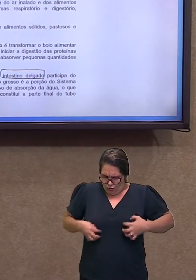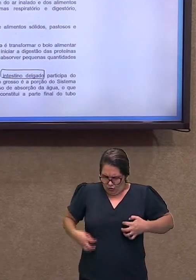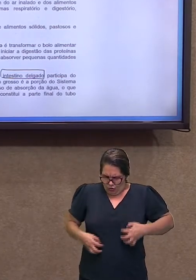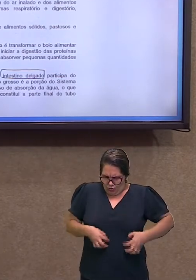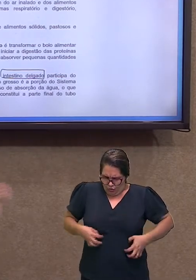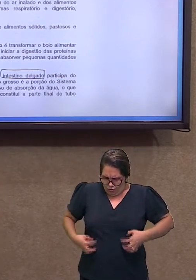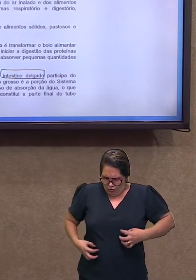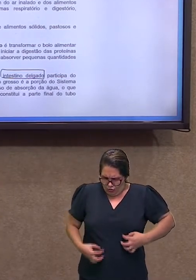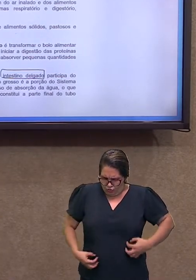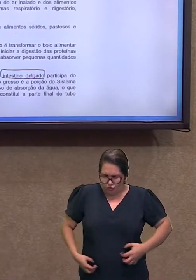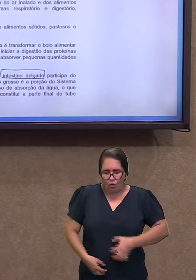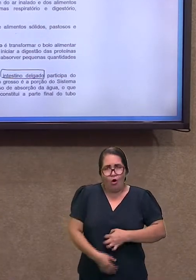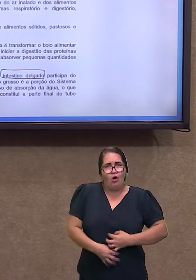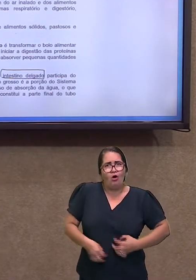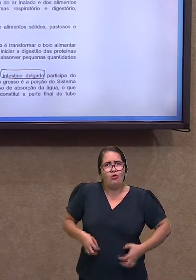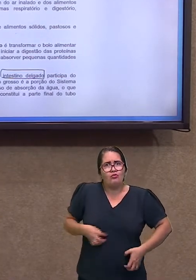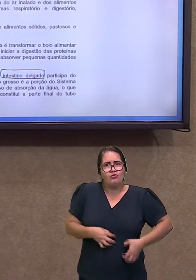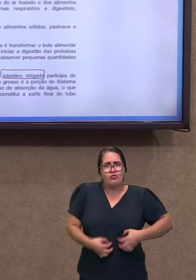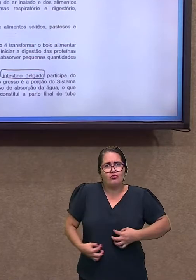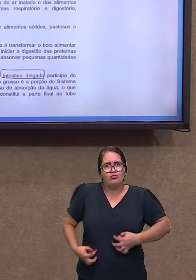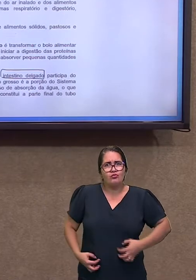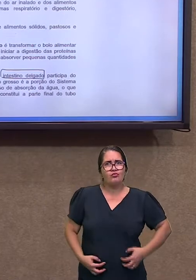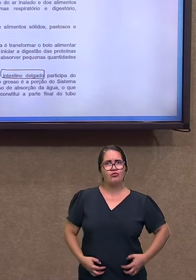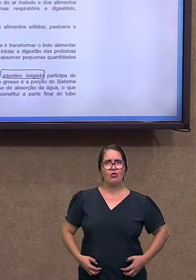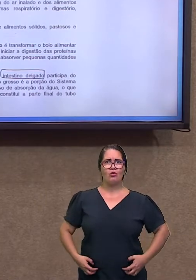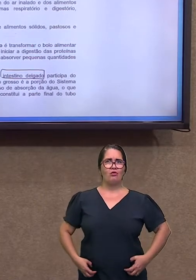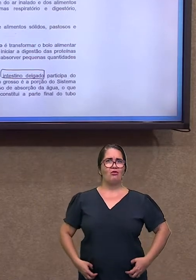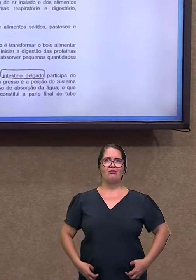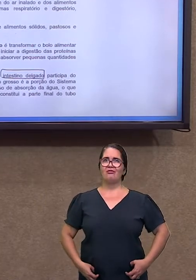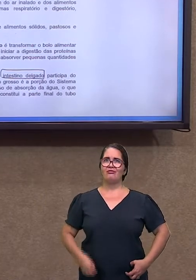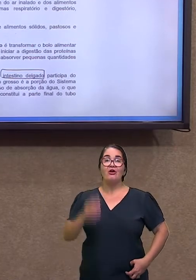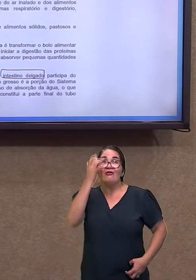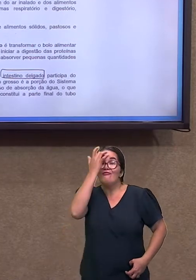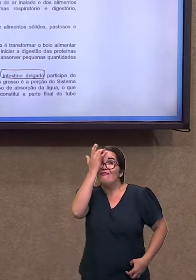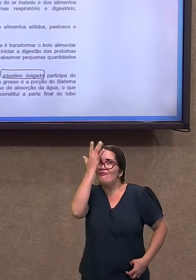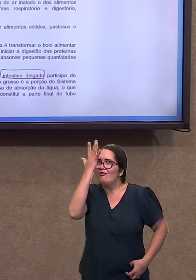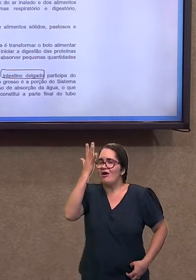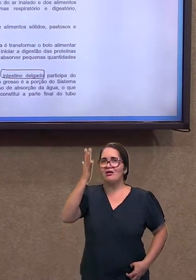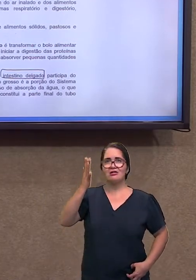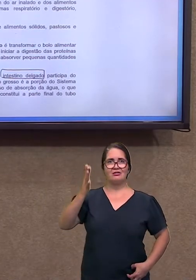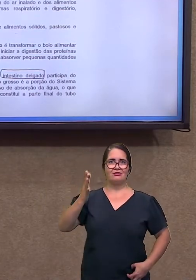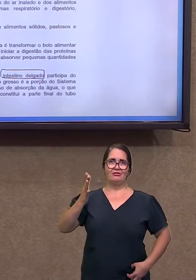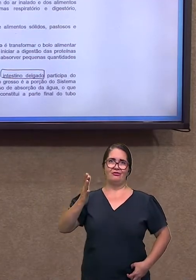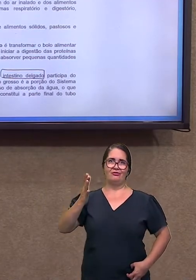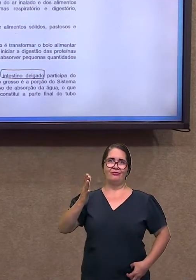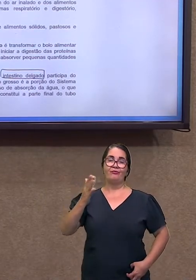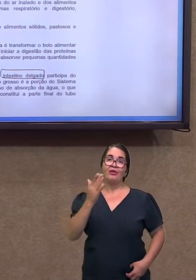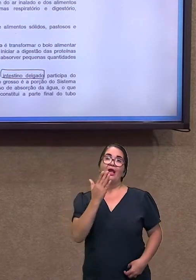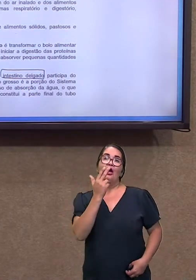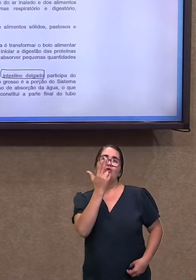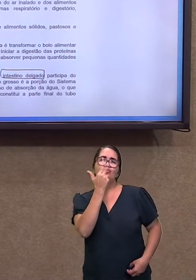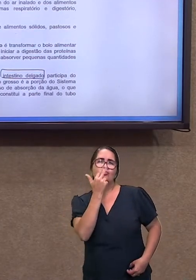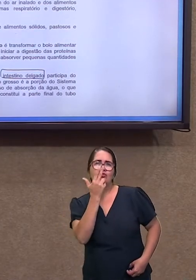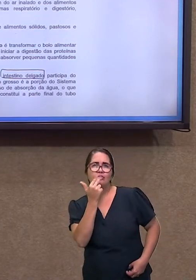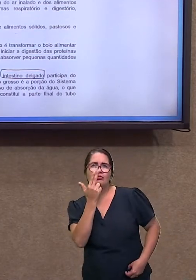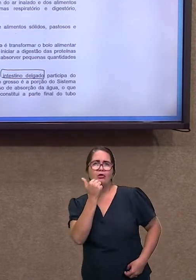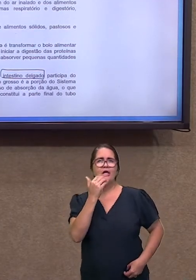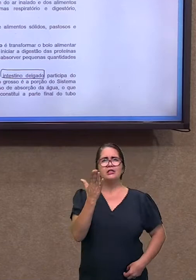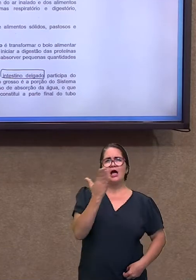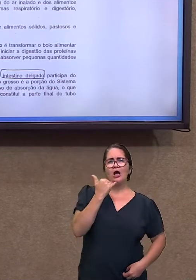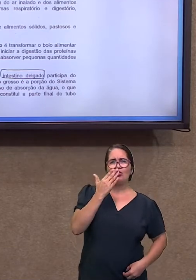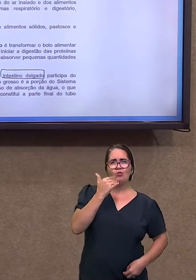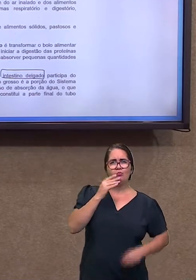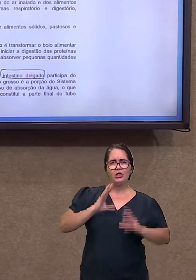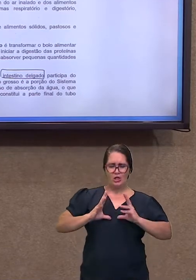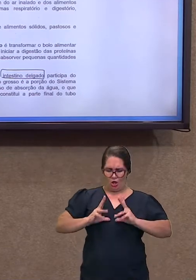intestino grosso quanto do intestino delgado, de uma maneira mais fácil. Se você não tem o hábito de ingerir muita água,